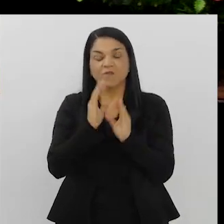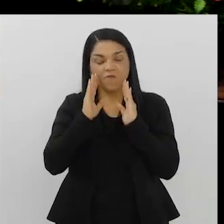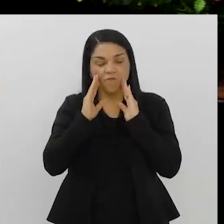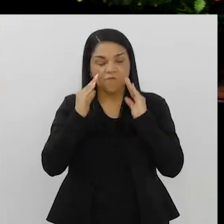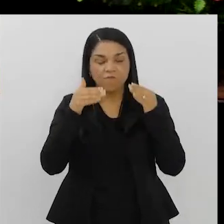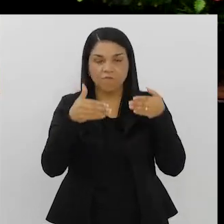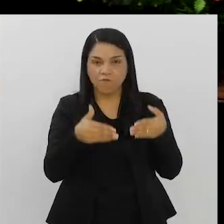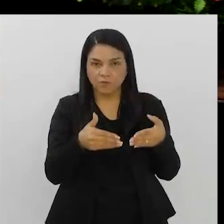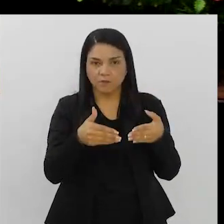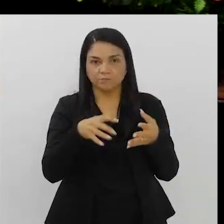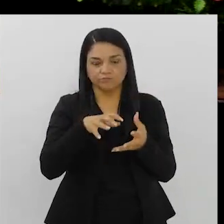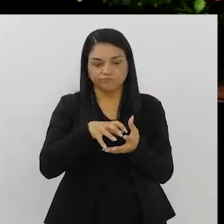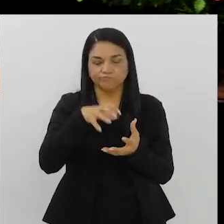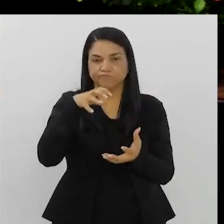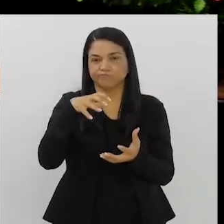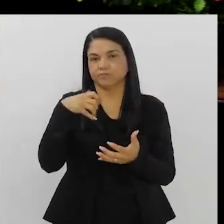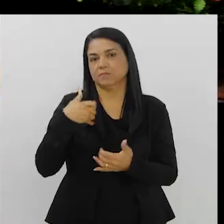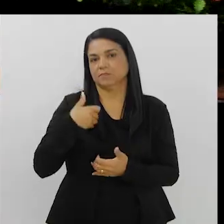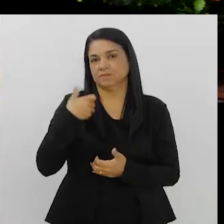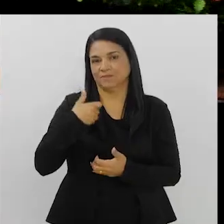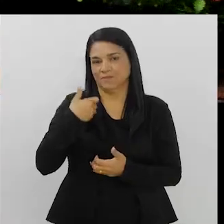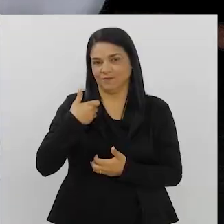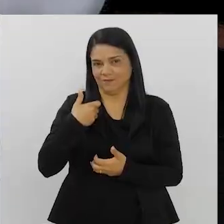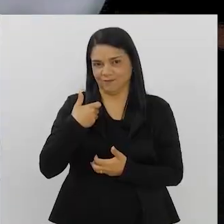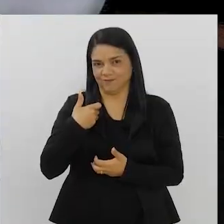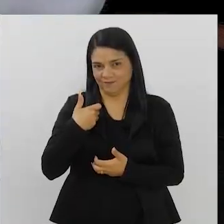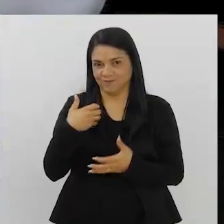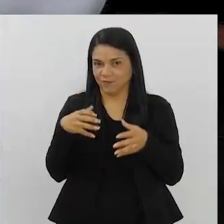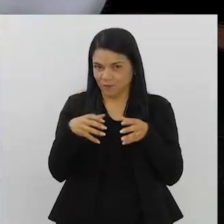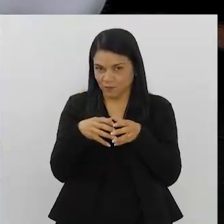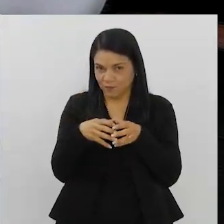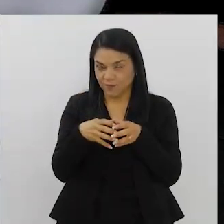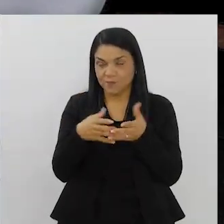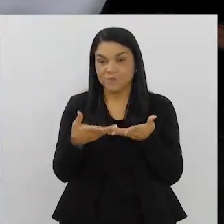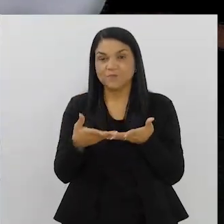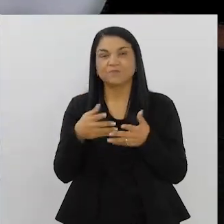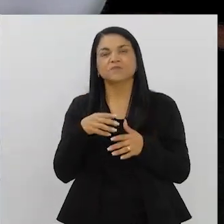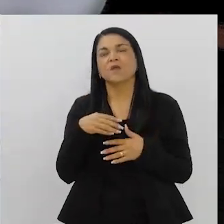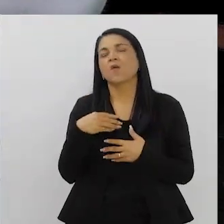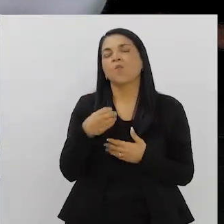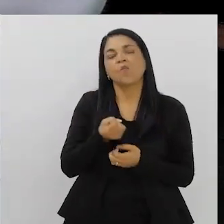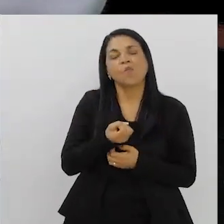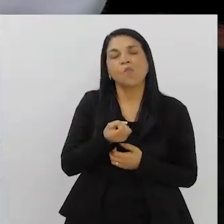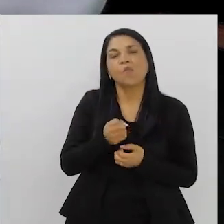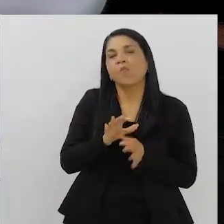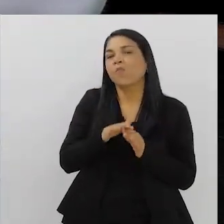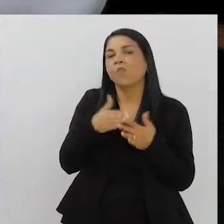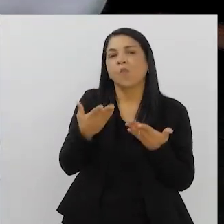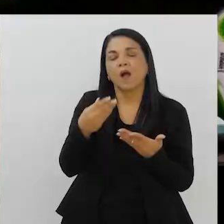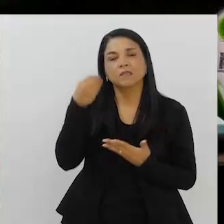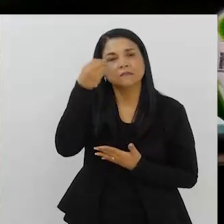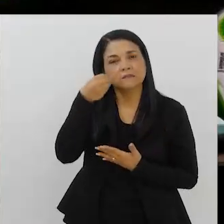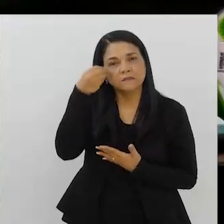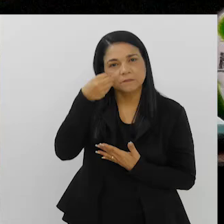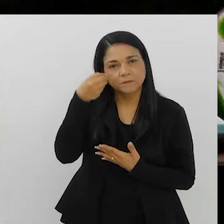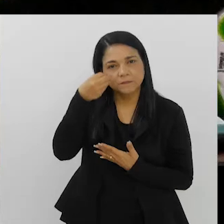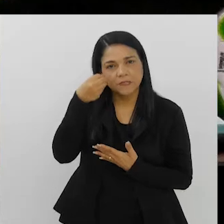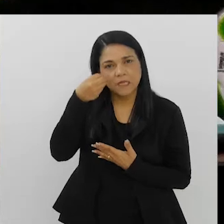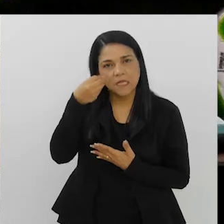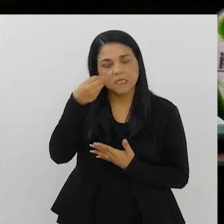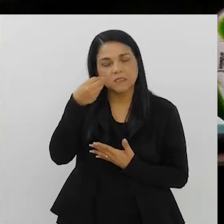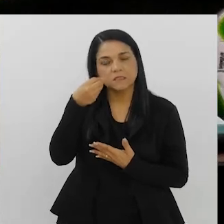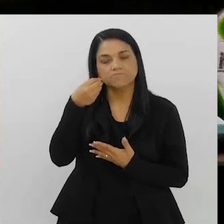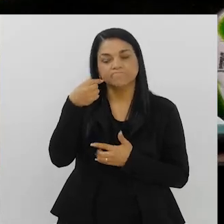voltada especificamente para o grupo de pessoas idosas. Quais as experiências que você, através desse teu